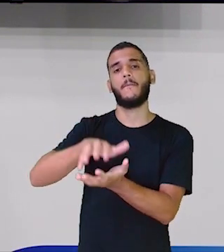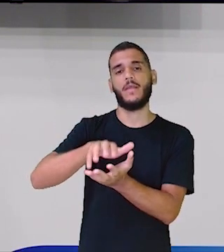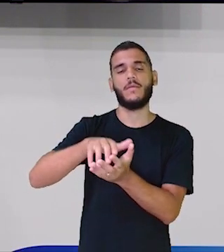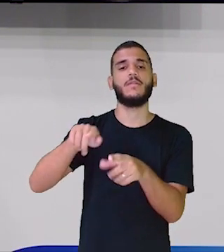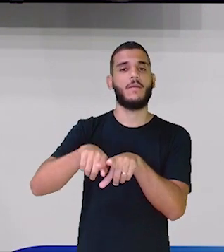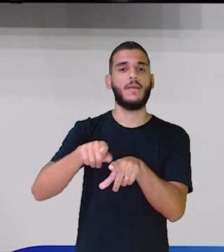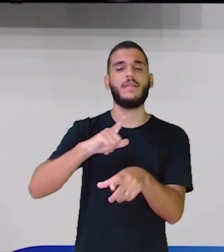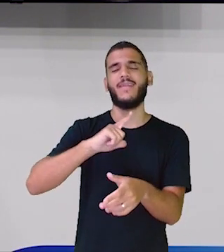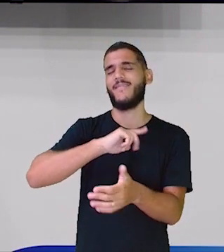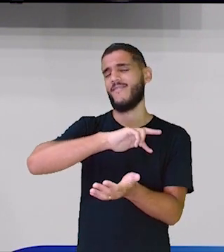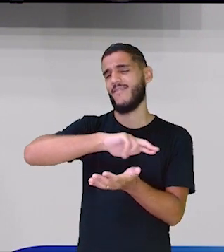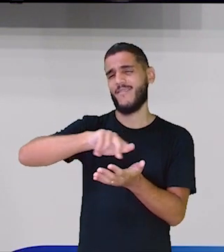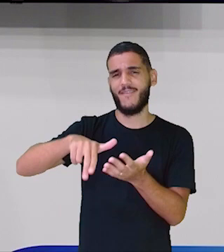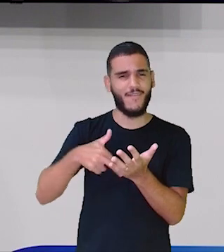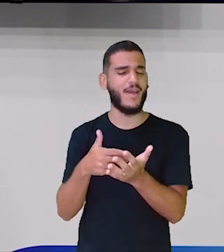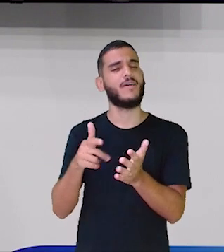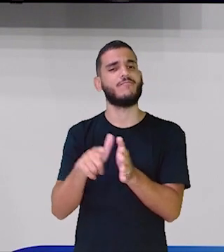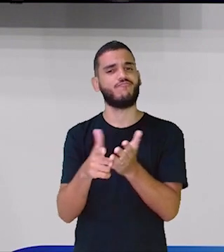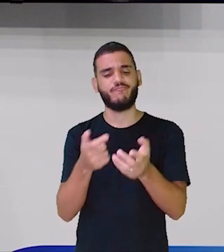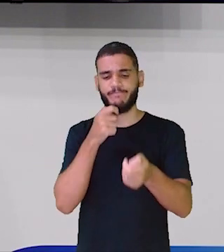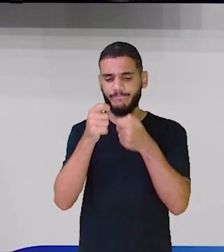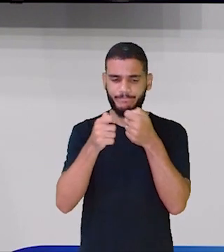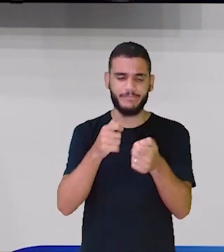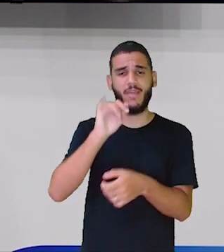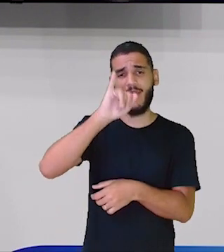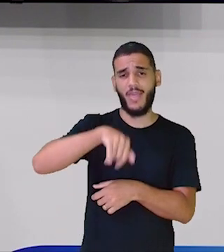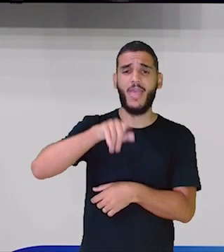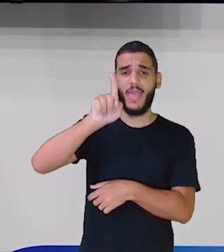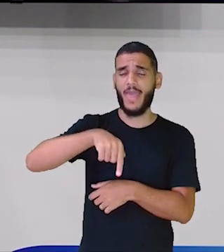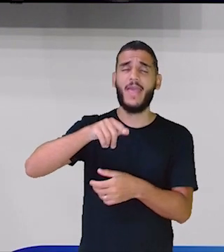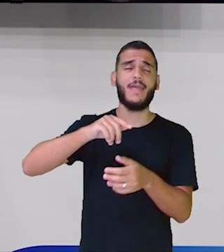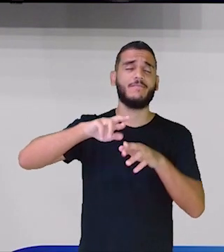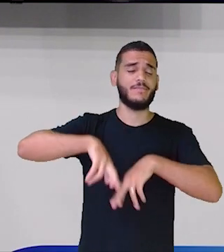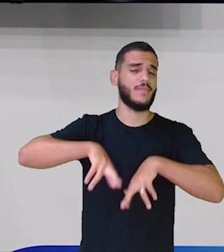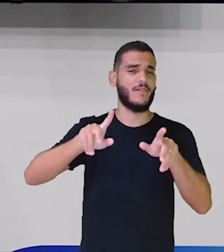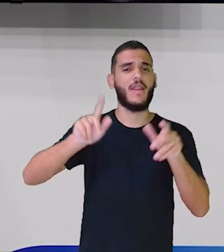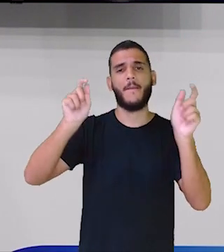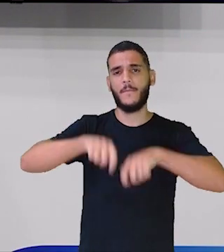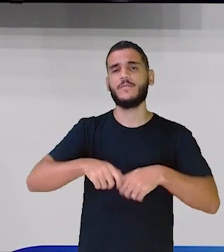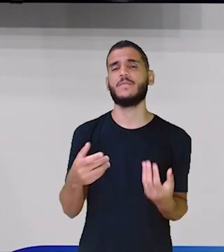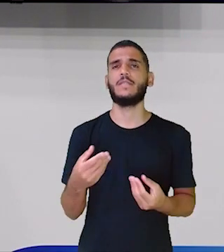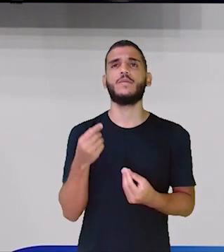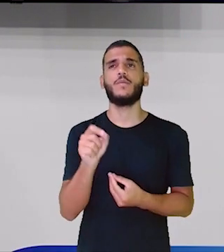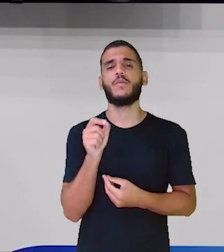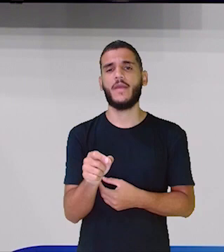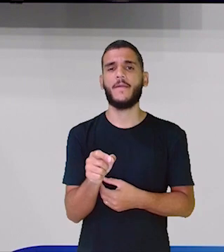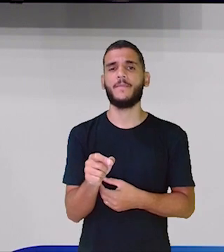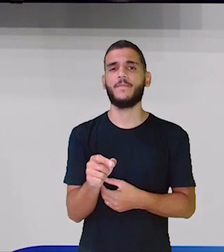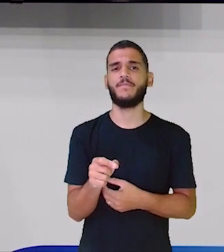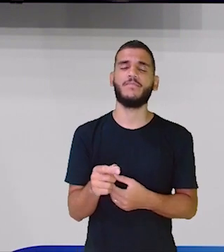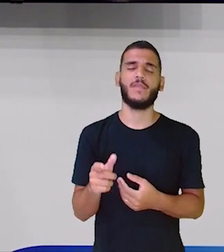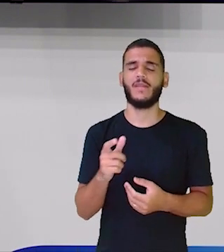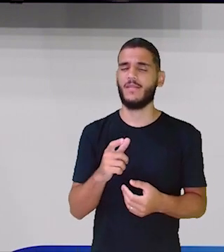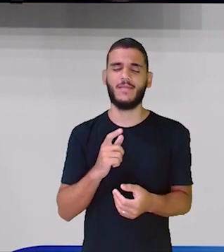alguns veículos de jornais, eles são diferentes, eles podem, aí que foi a que a gente trabalhou lá, Fato e Opinião, tem